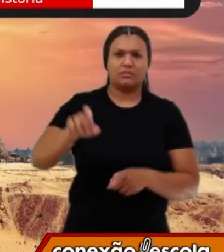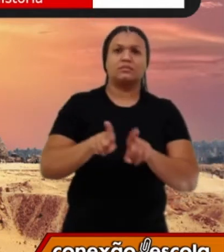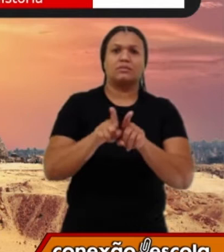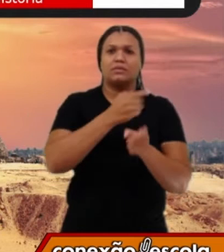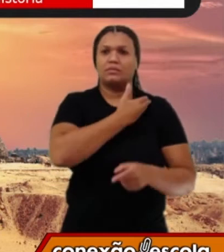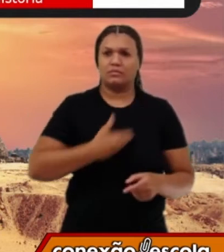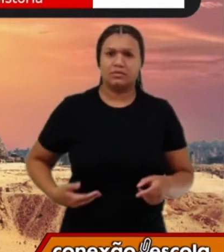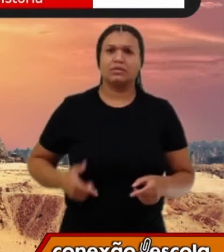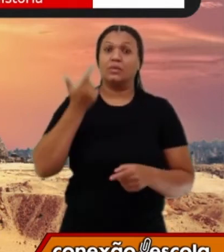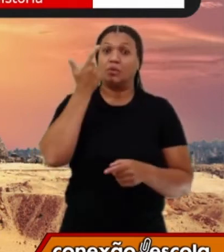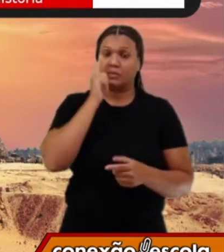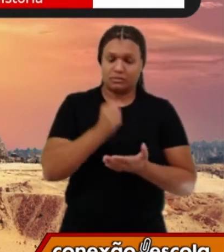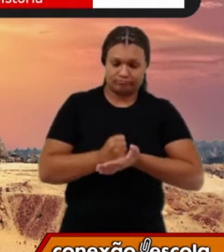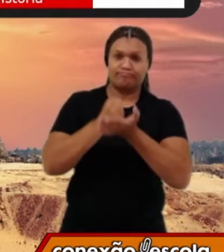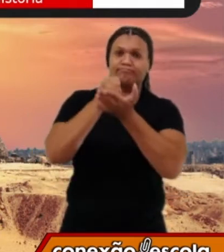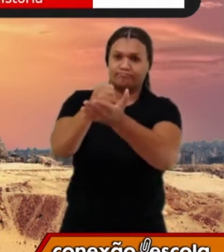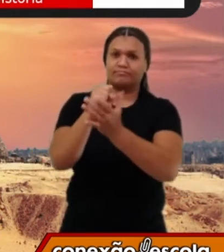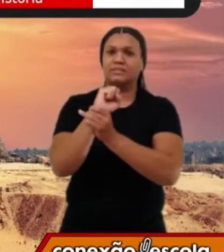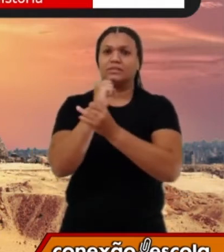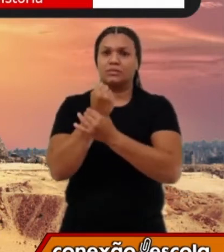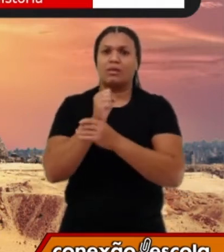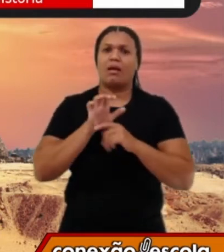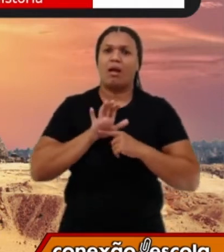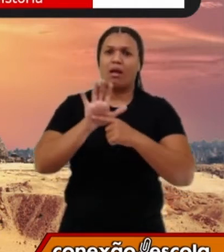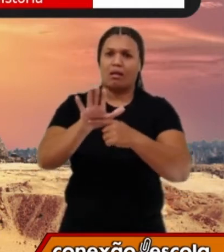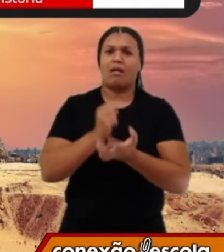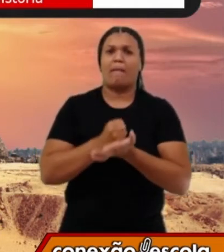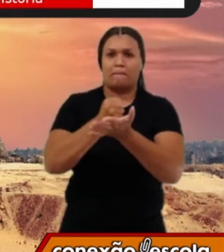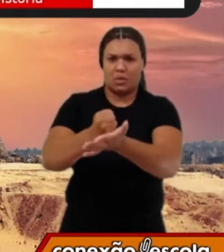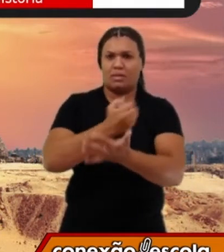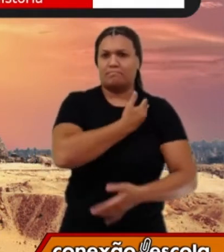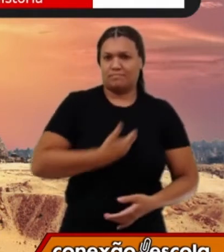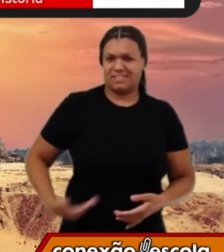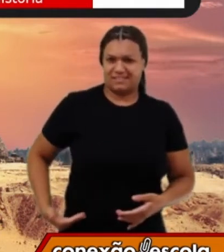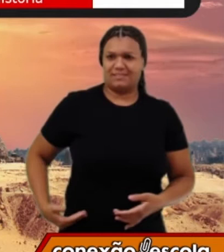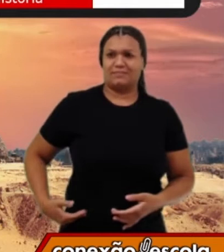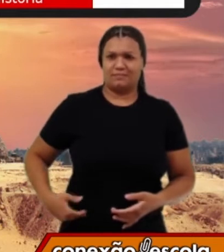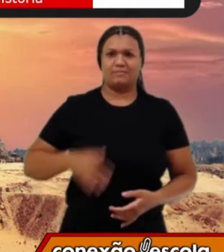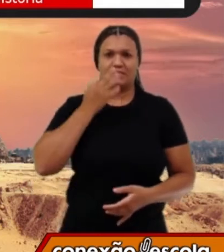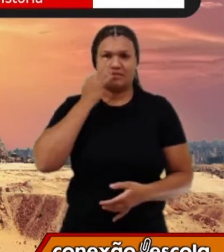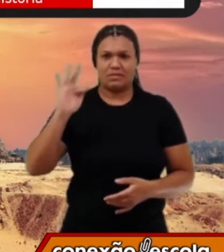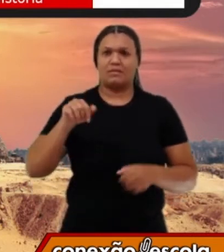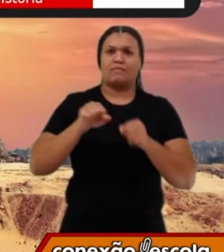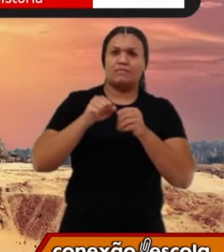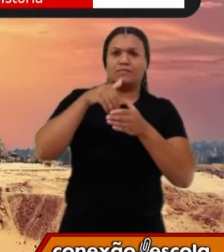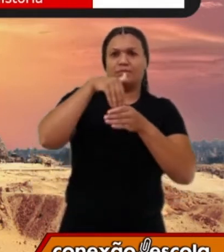eles conseguem garantir apoio ao presidente da República para a eleição. E na